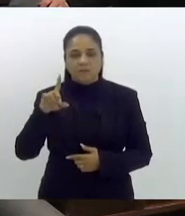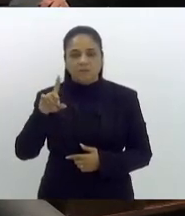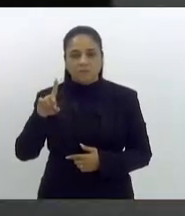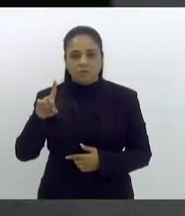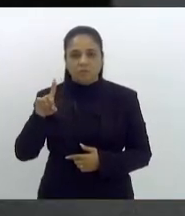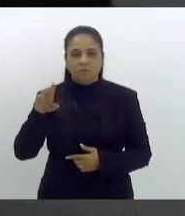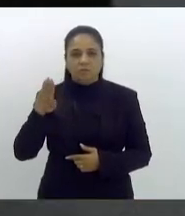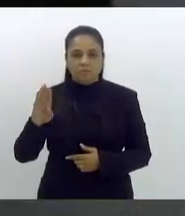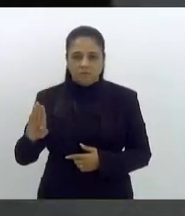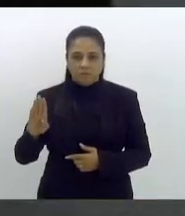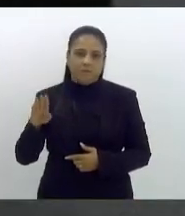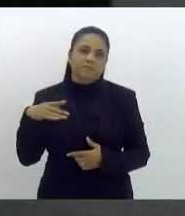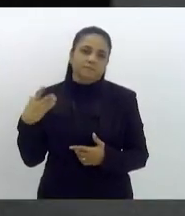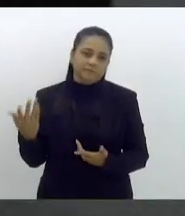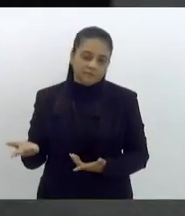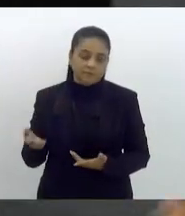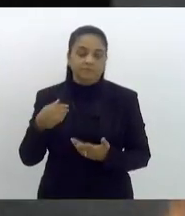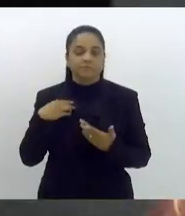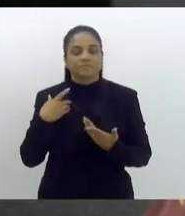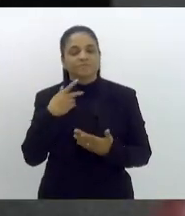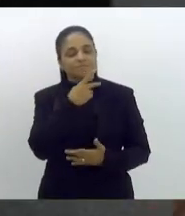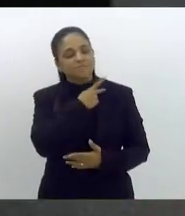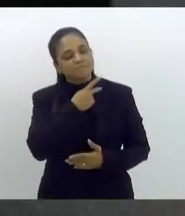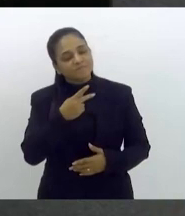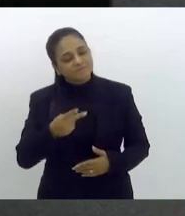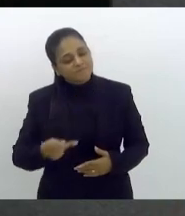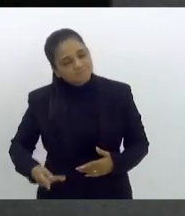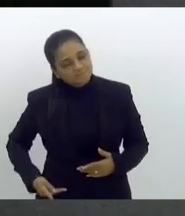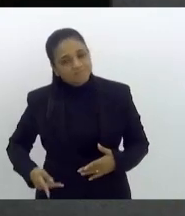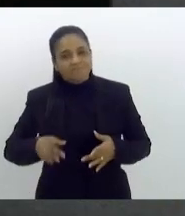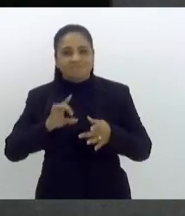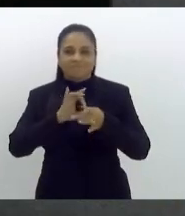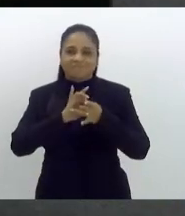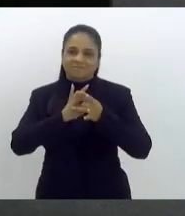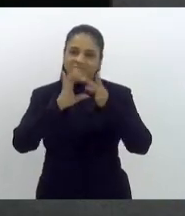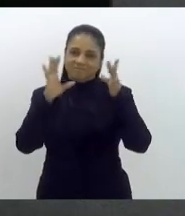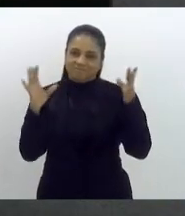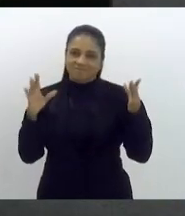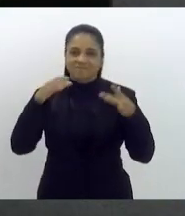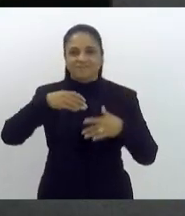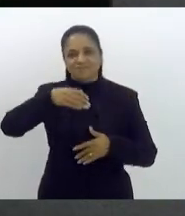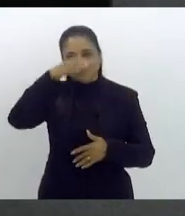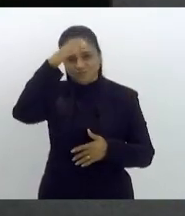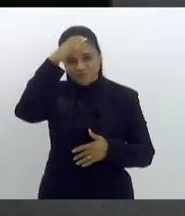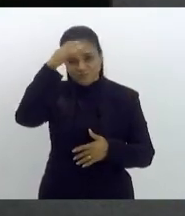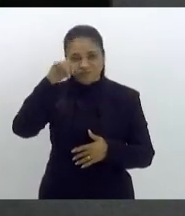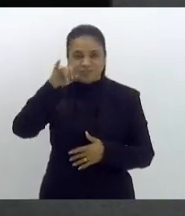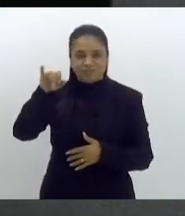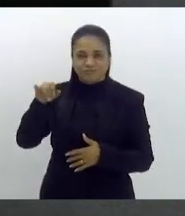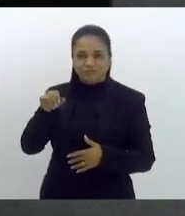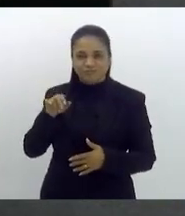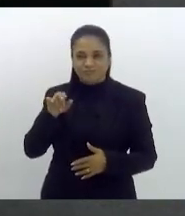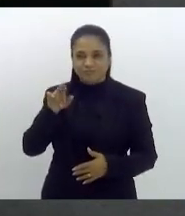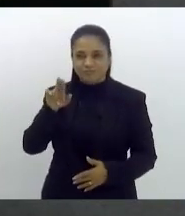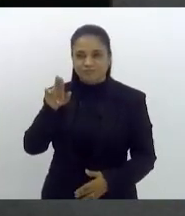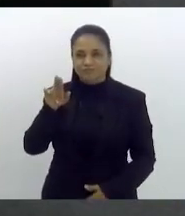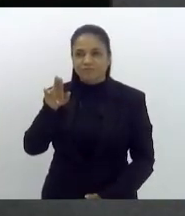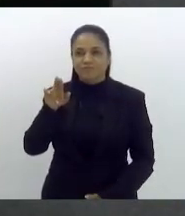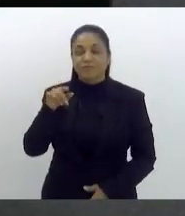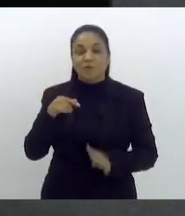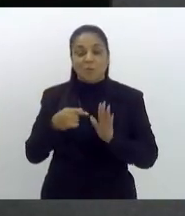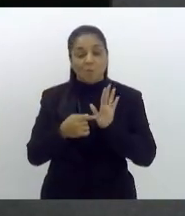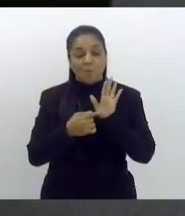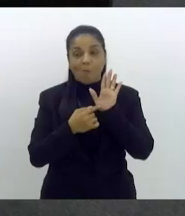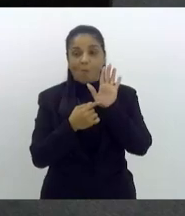presidenta democrática tia Ju solidária Olha eu tô trazendo